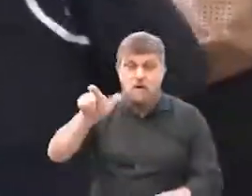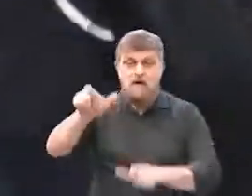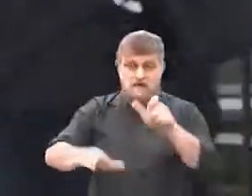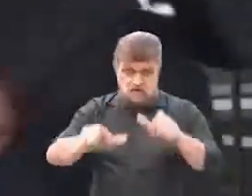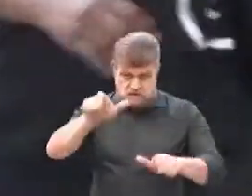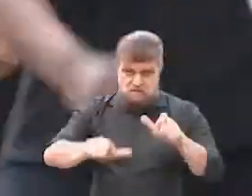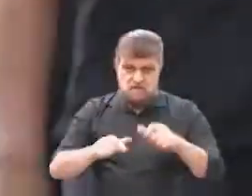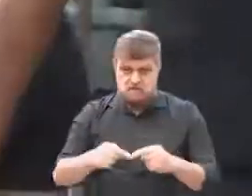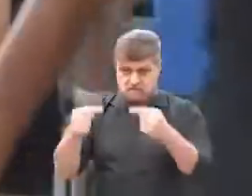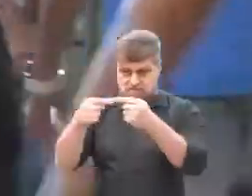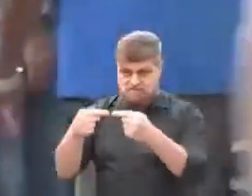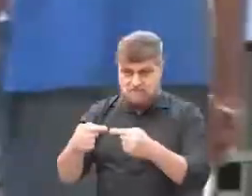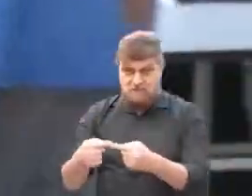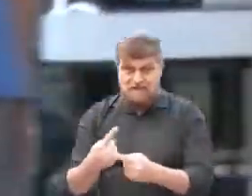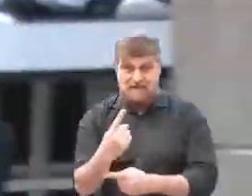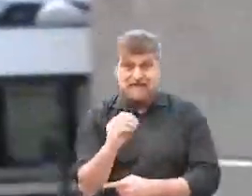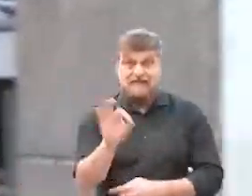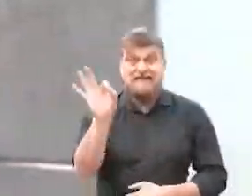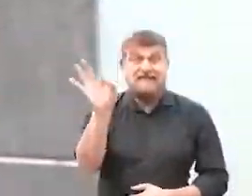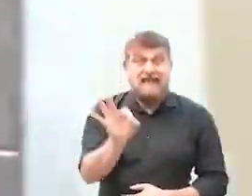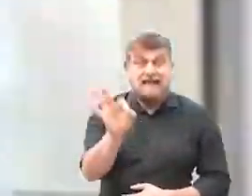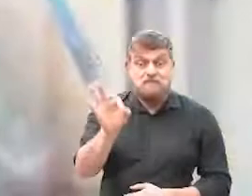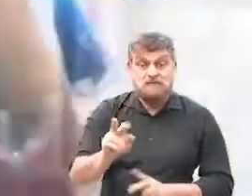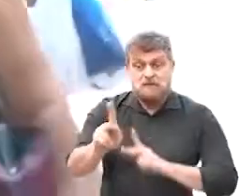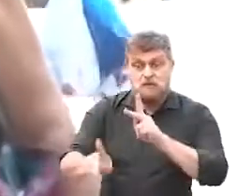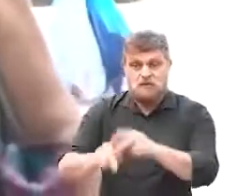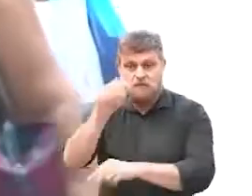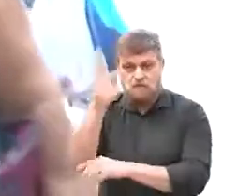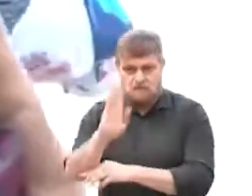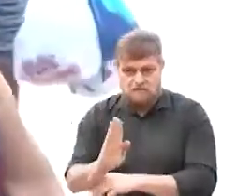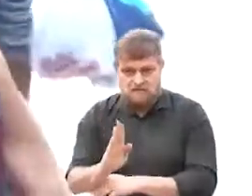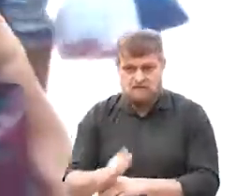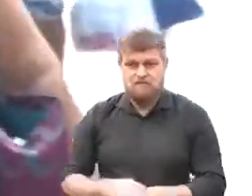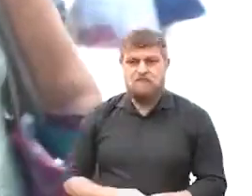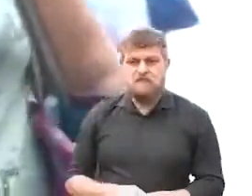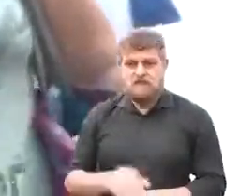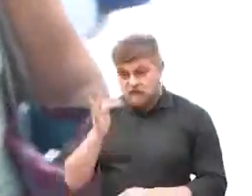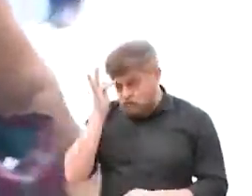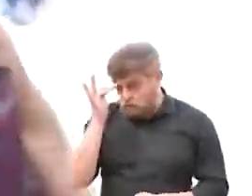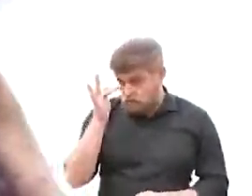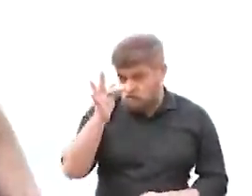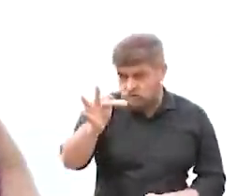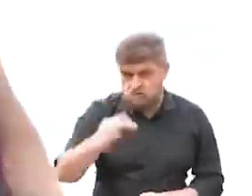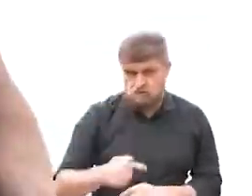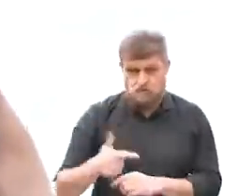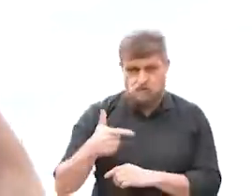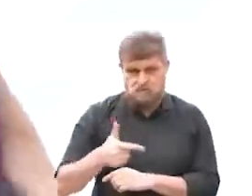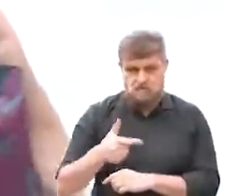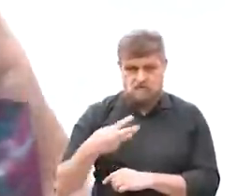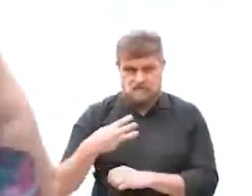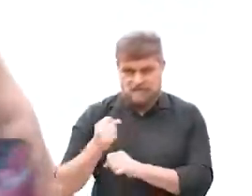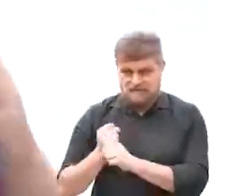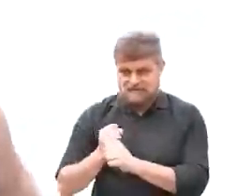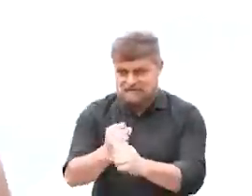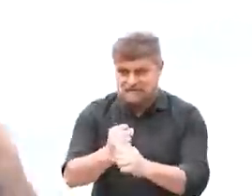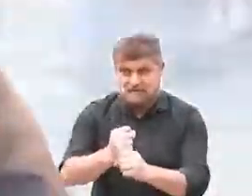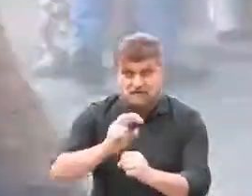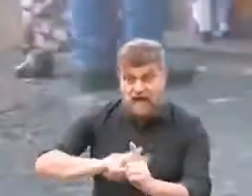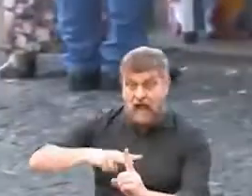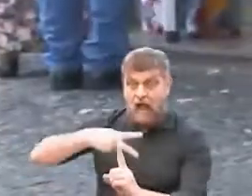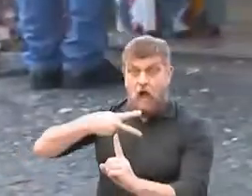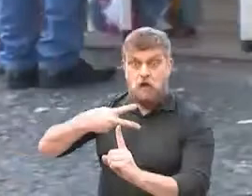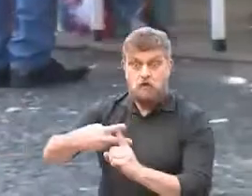Isso corresponde a 10% da população. E a projeção do IBGE é que em 23 anos esse número